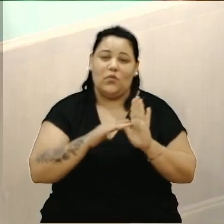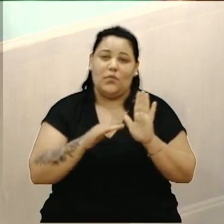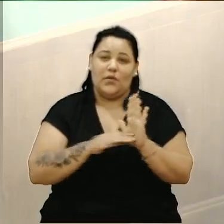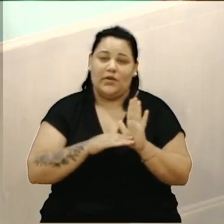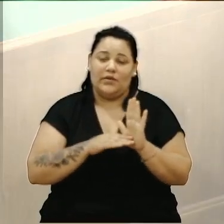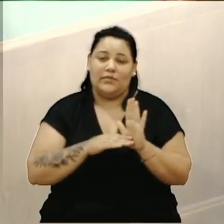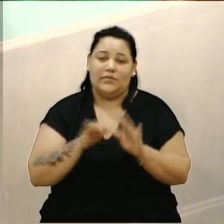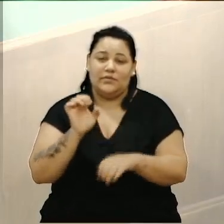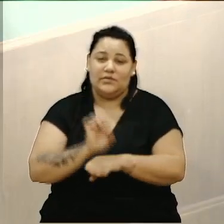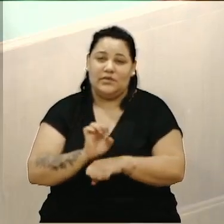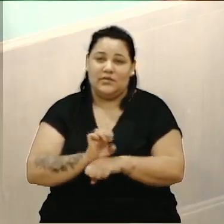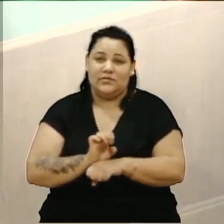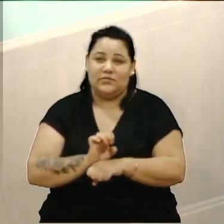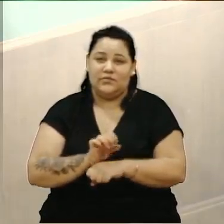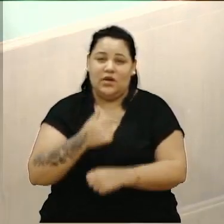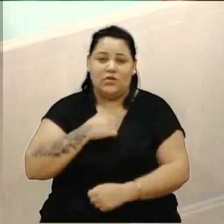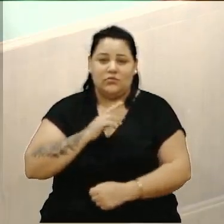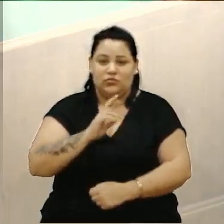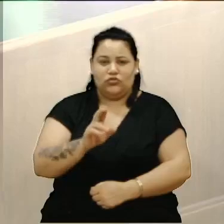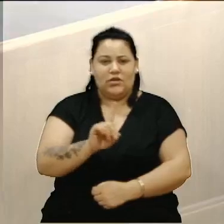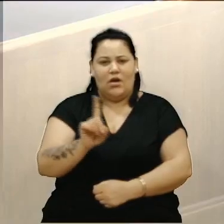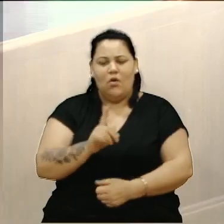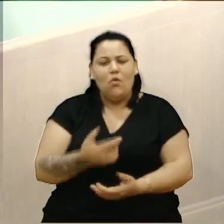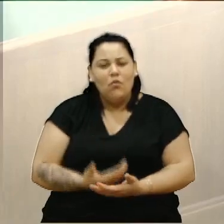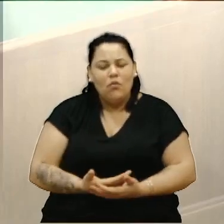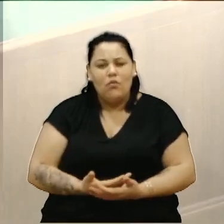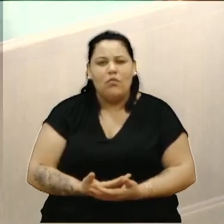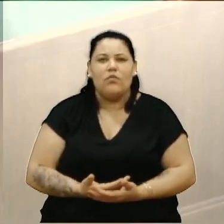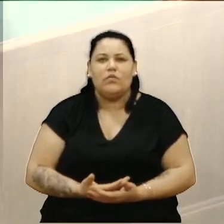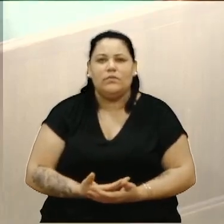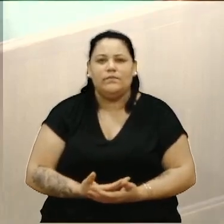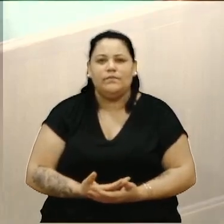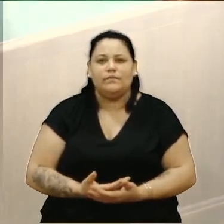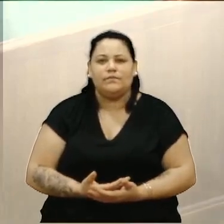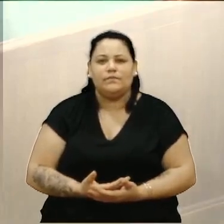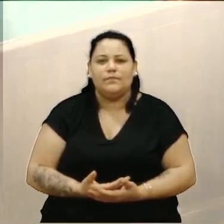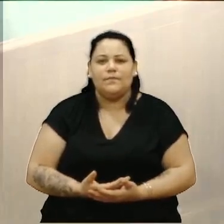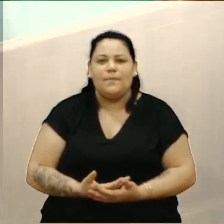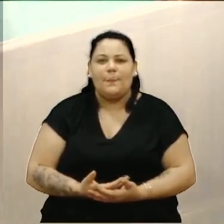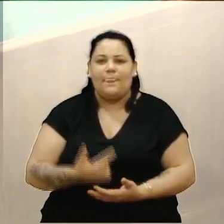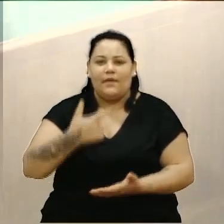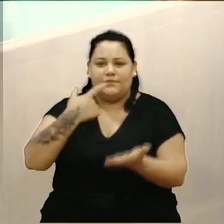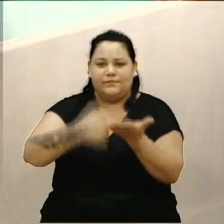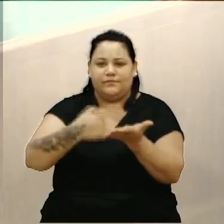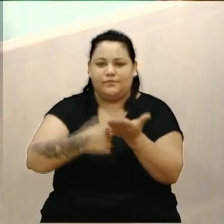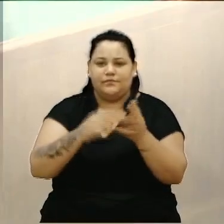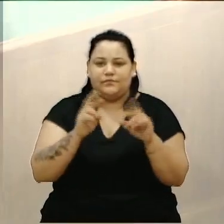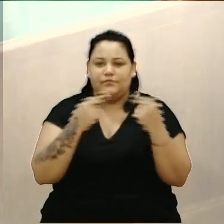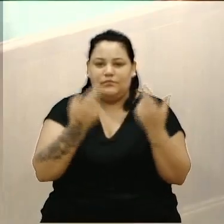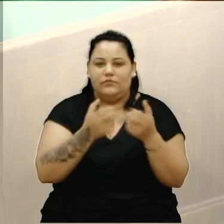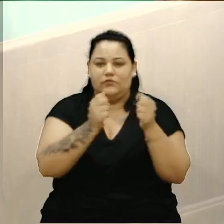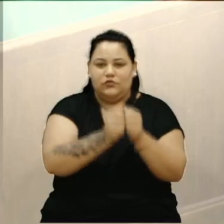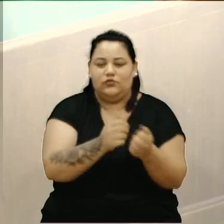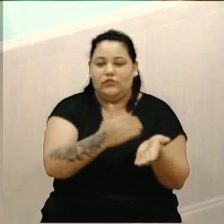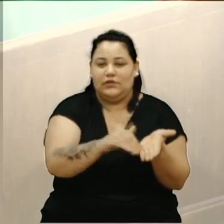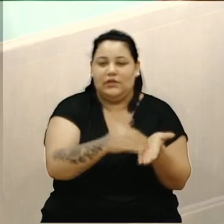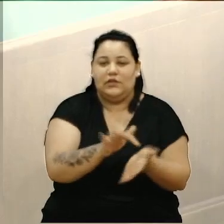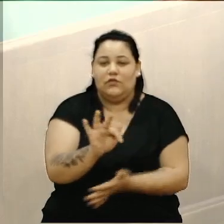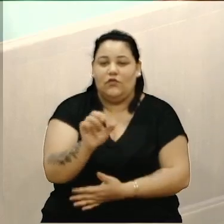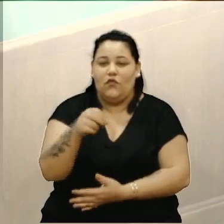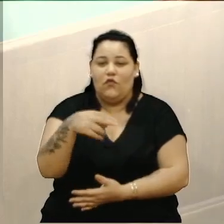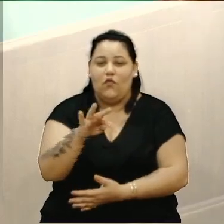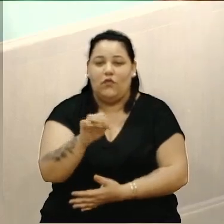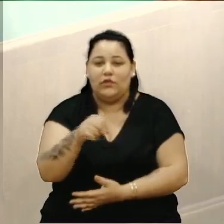Estado? Não. E aí, marcamos uma reunião com o Fontana, que era secretário,